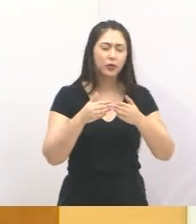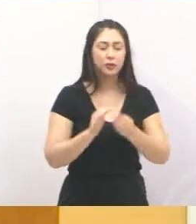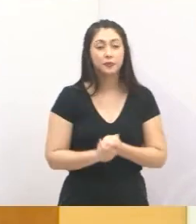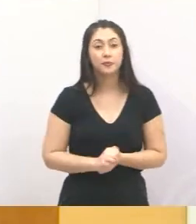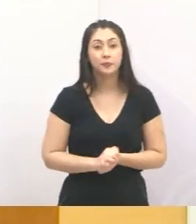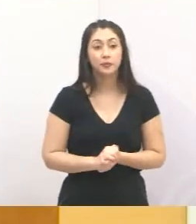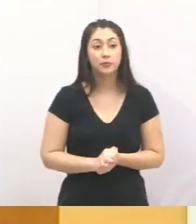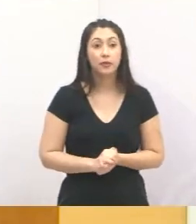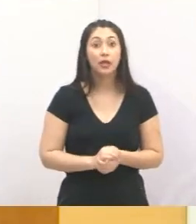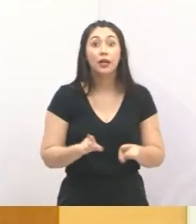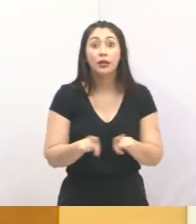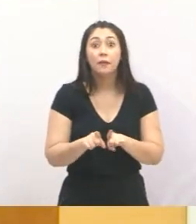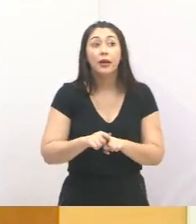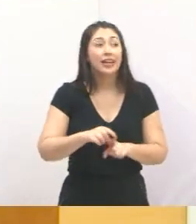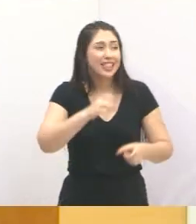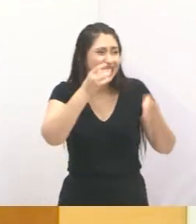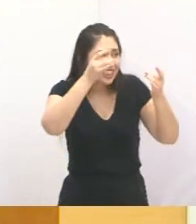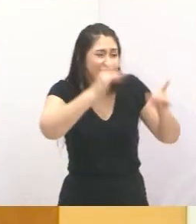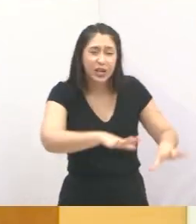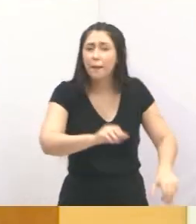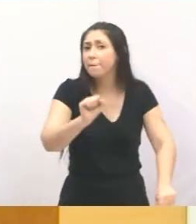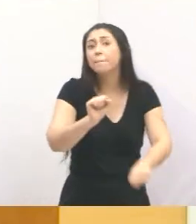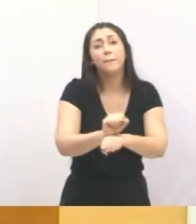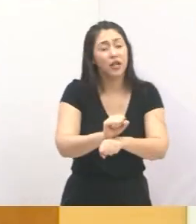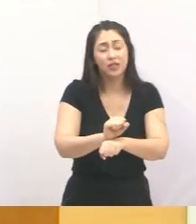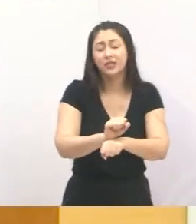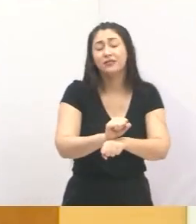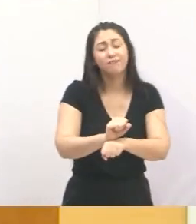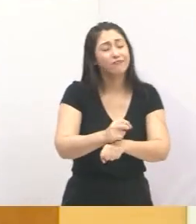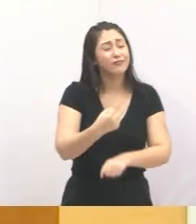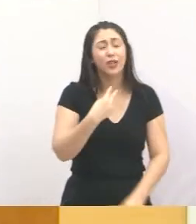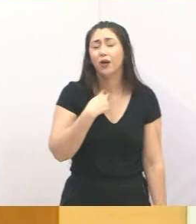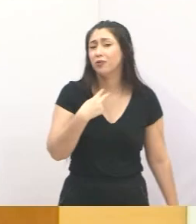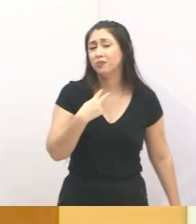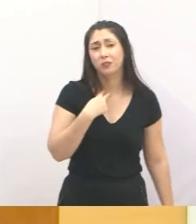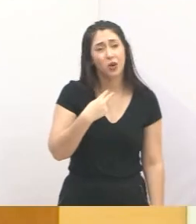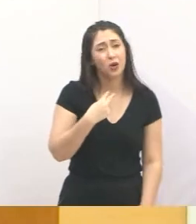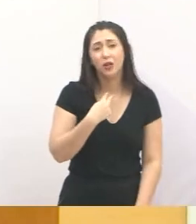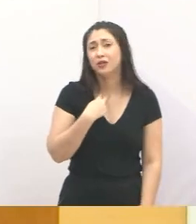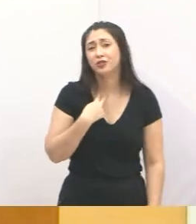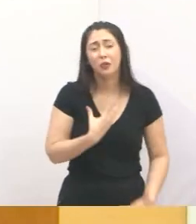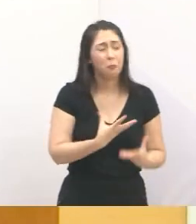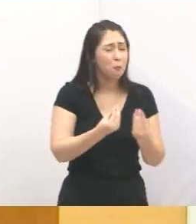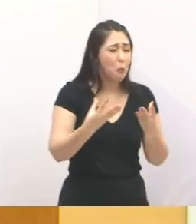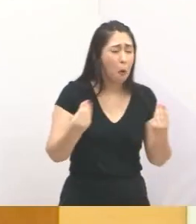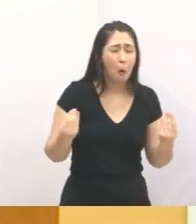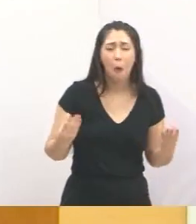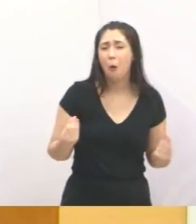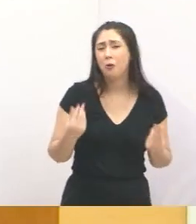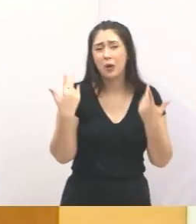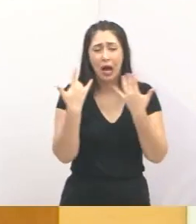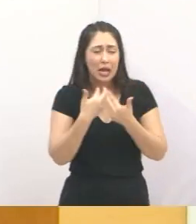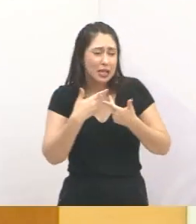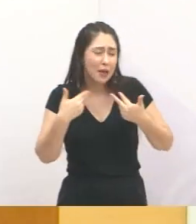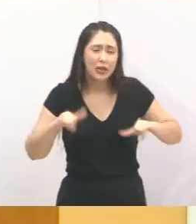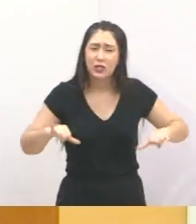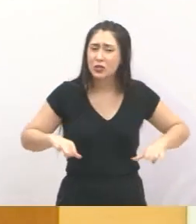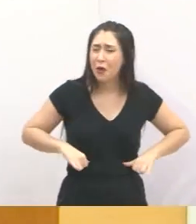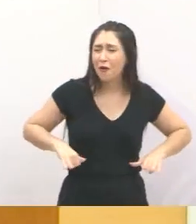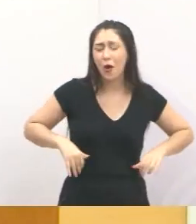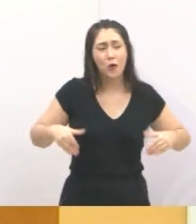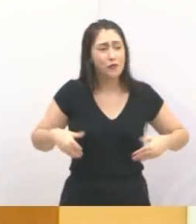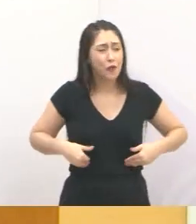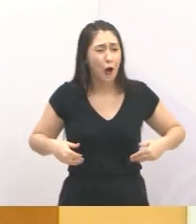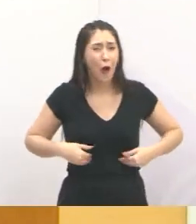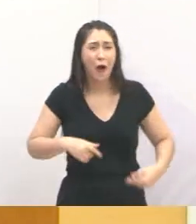por favor, parem de abandonar os seus animais, não está dando mais, né, gente? É muito animal sofrendo na rua, passando fome, passando